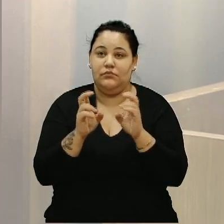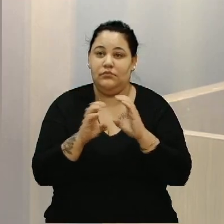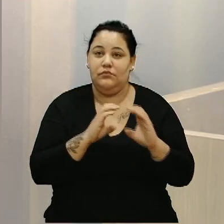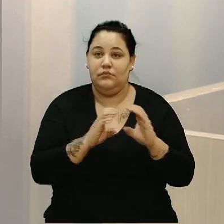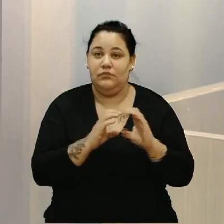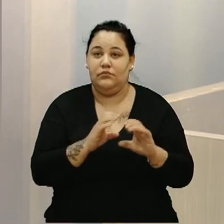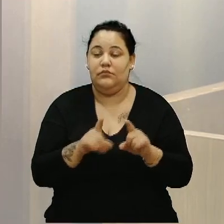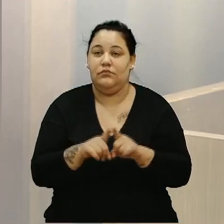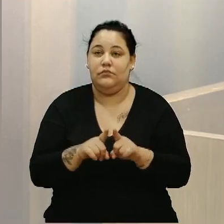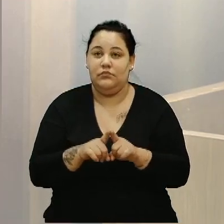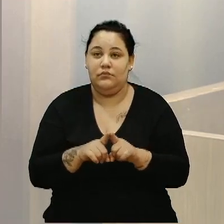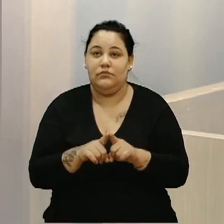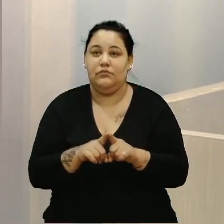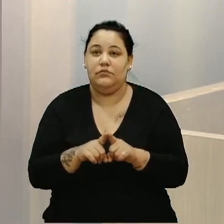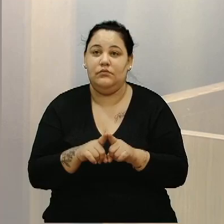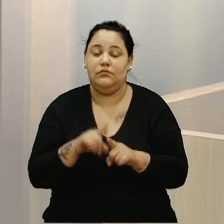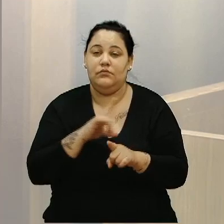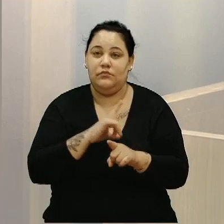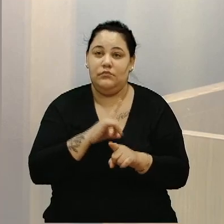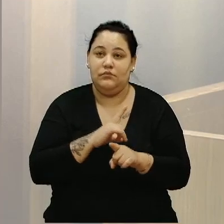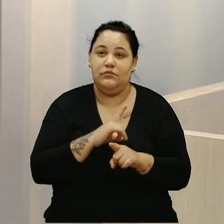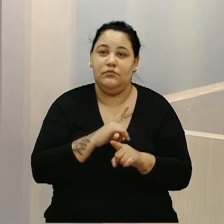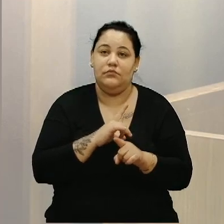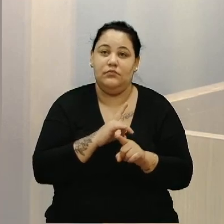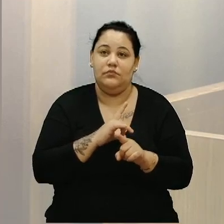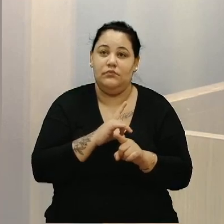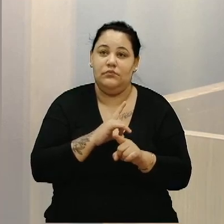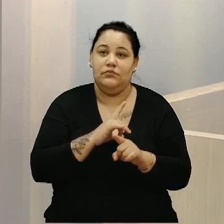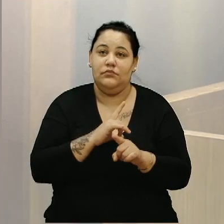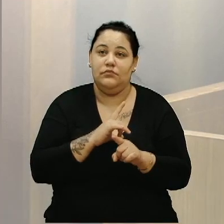eu tive uma reunião